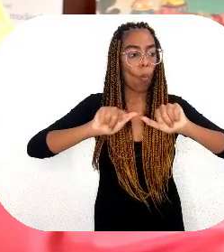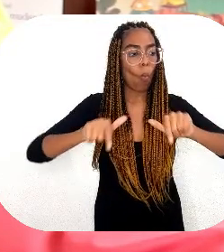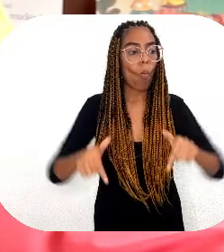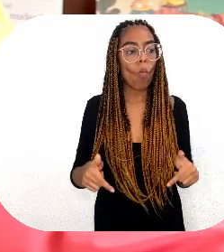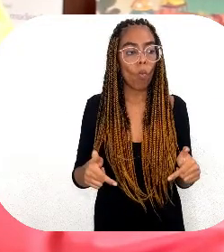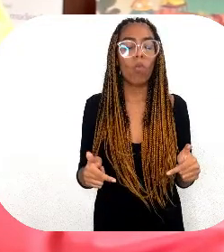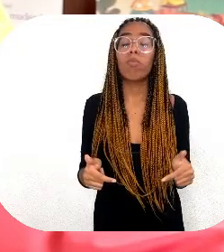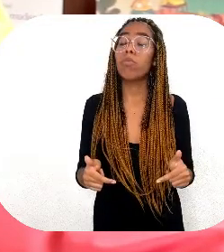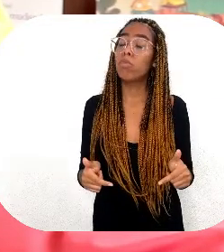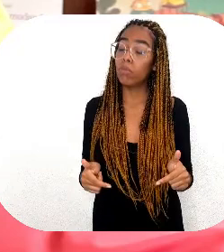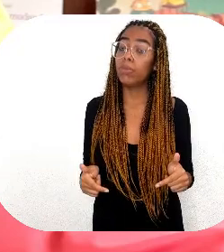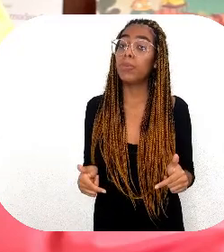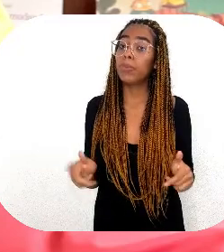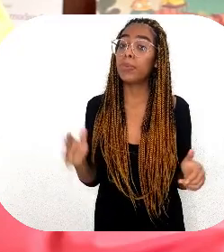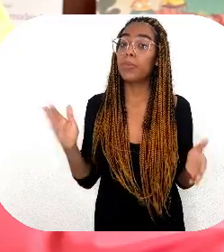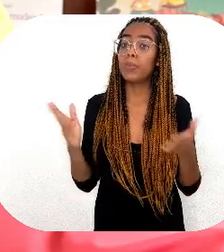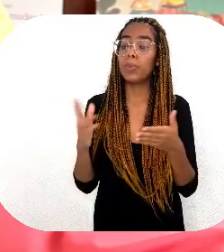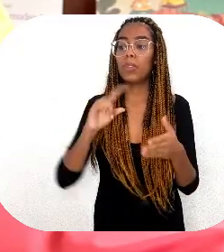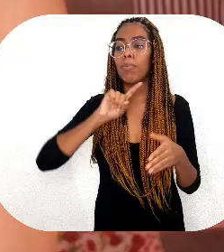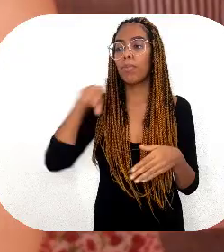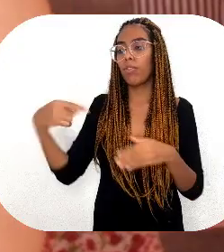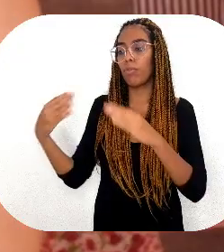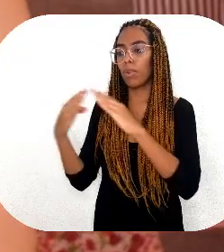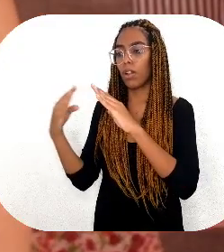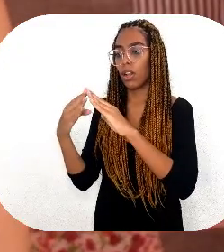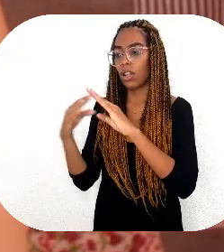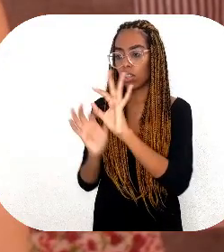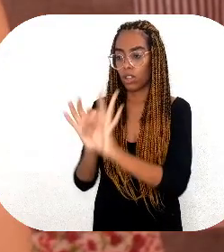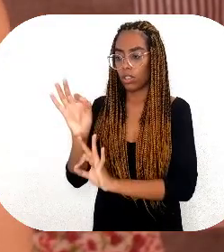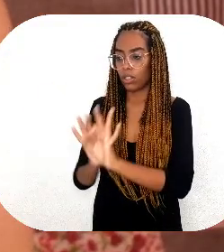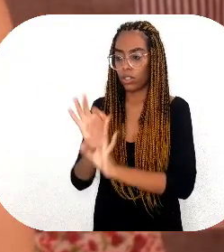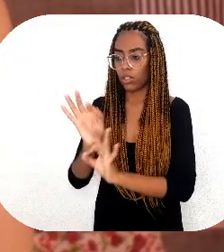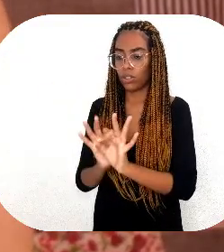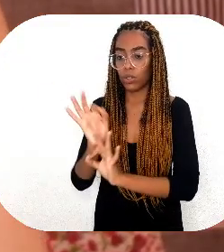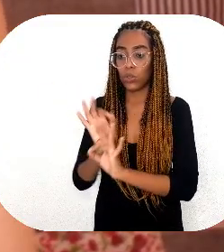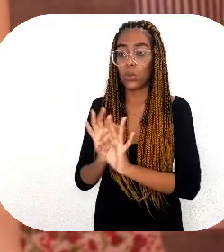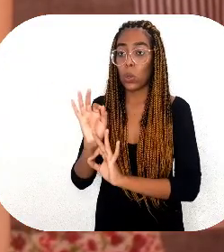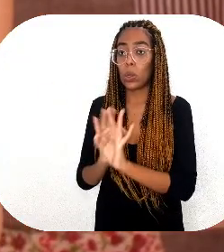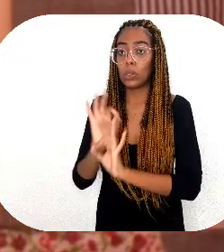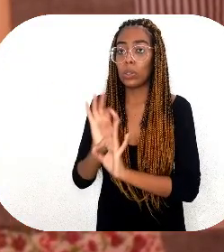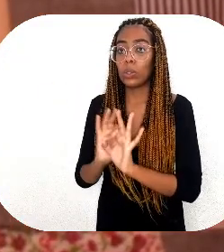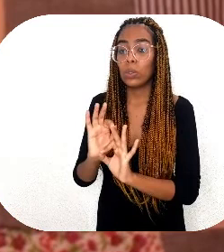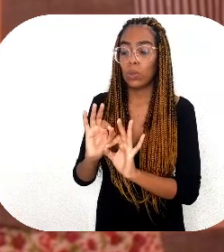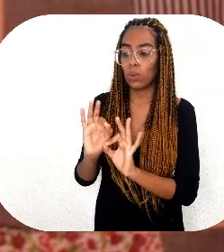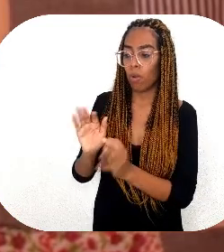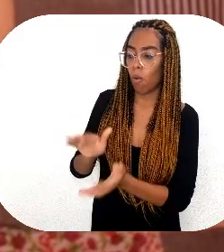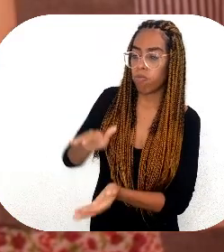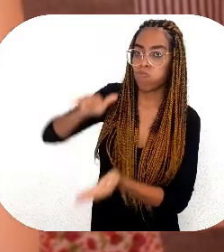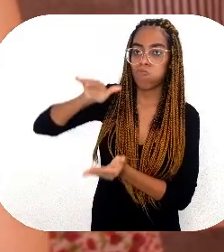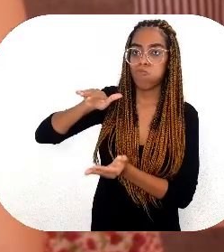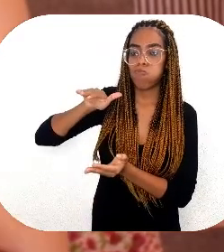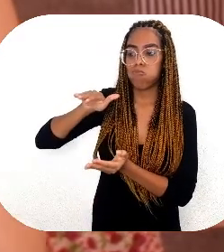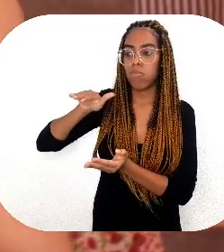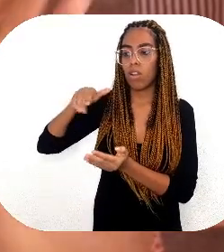Lambeu e deixou a panela vazia. Minha gente, foi pra casa. Arrumou as